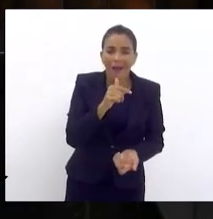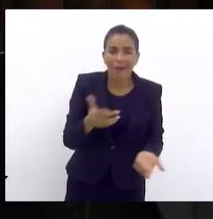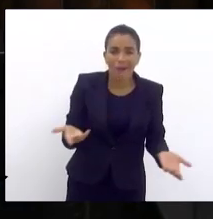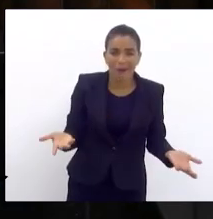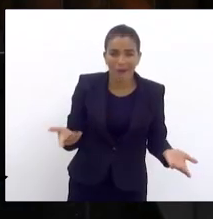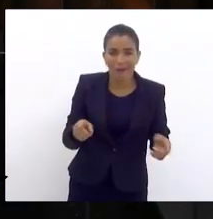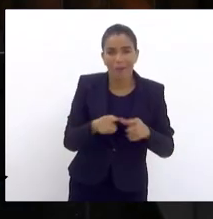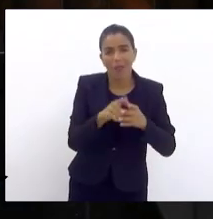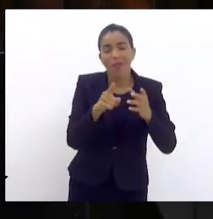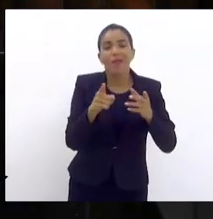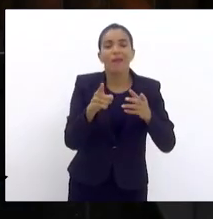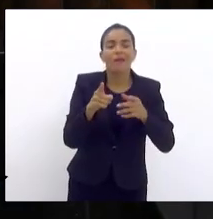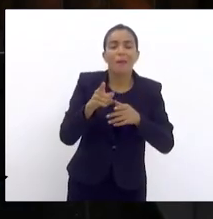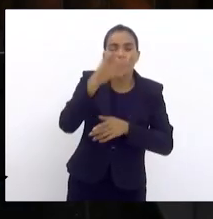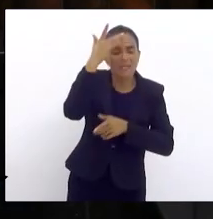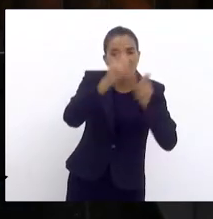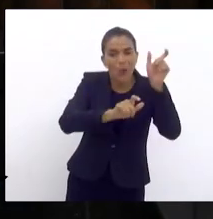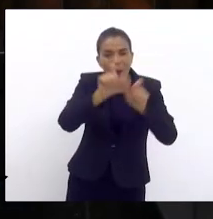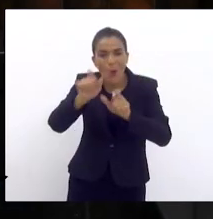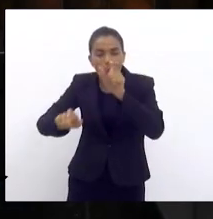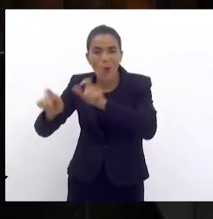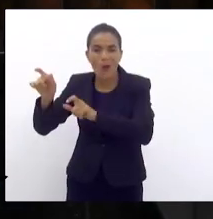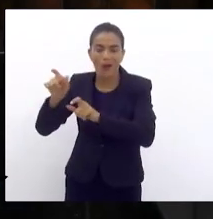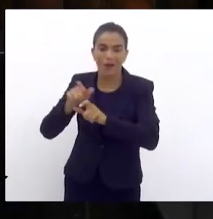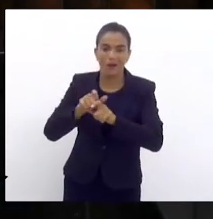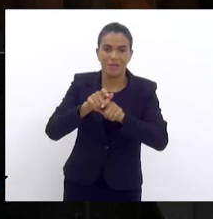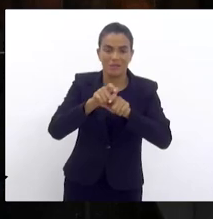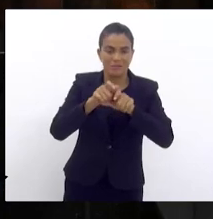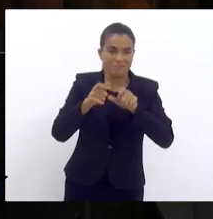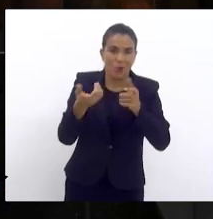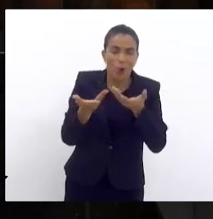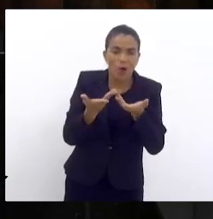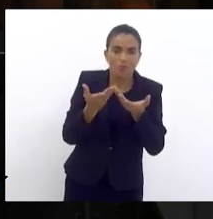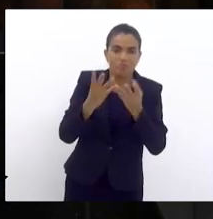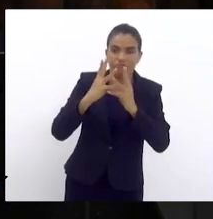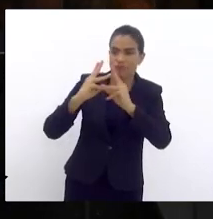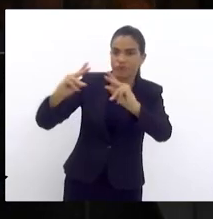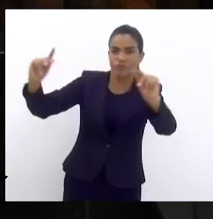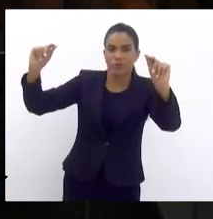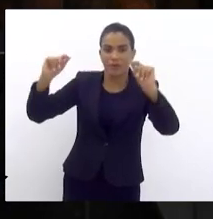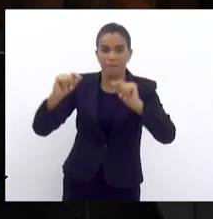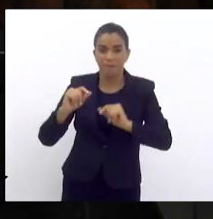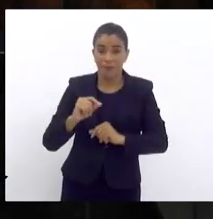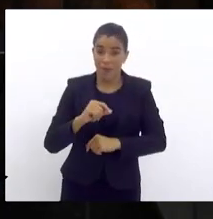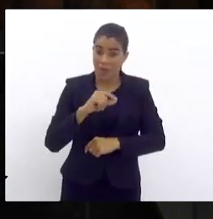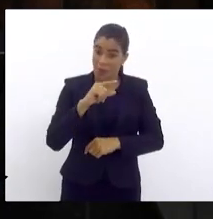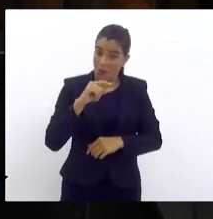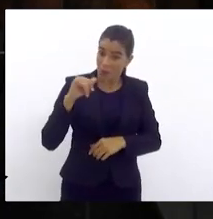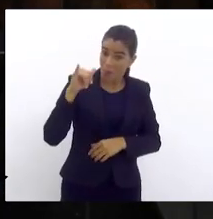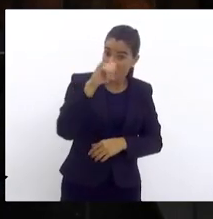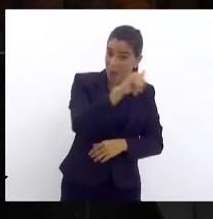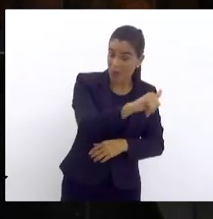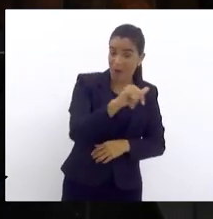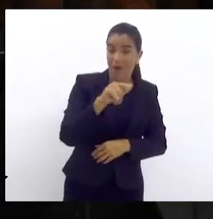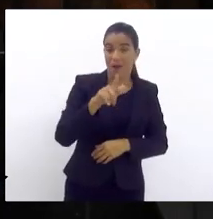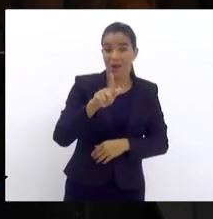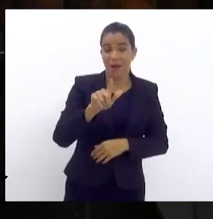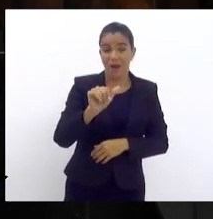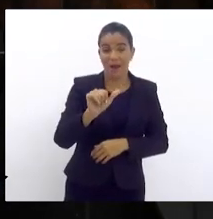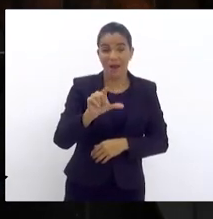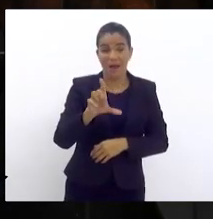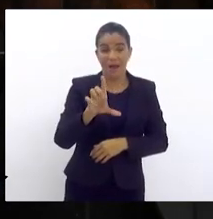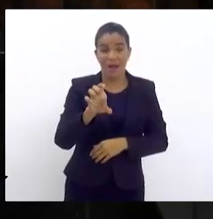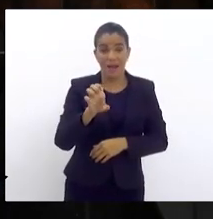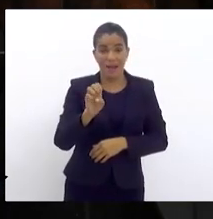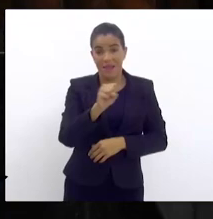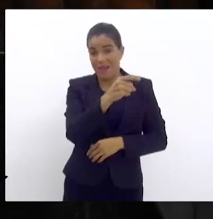este volume de passageiros e o Aeroporto Internacional do Galeão